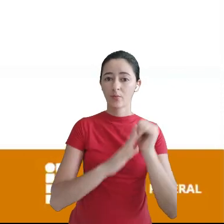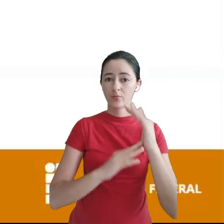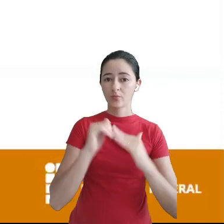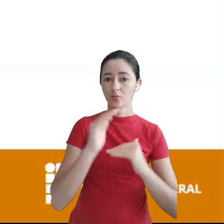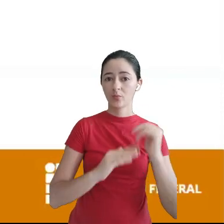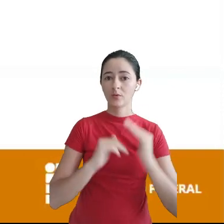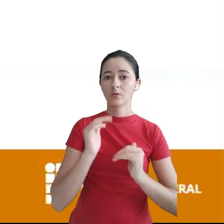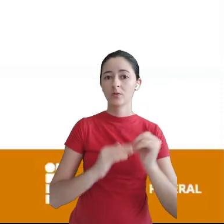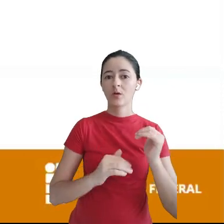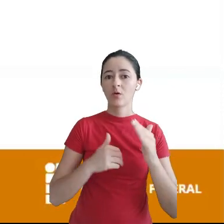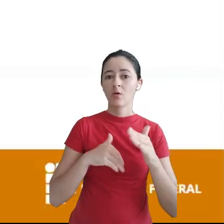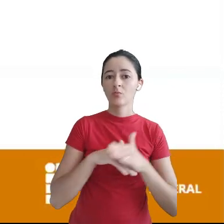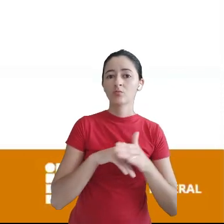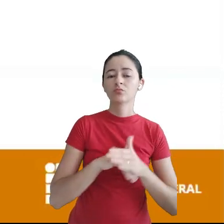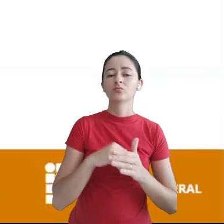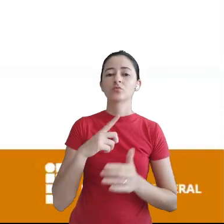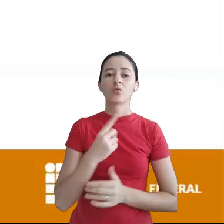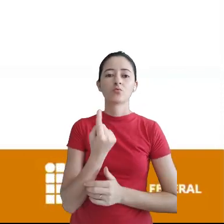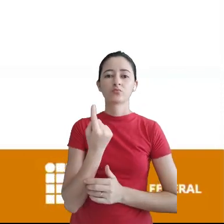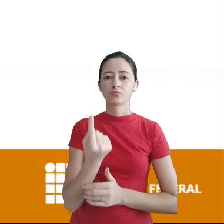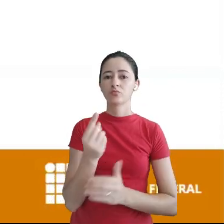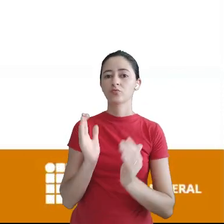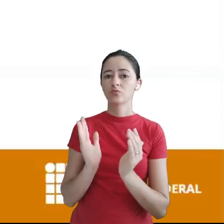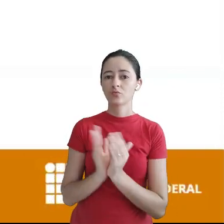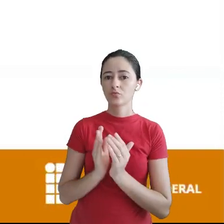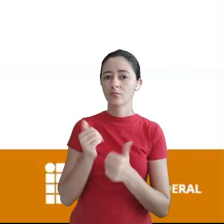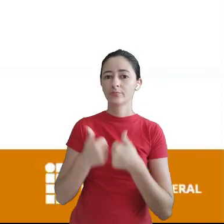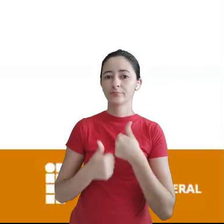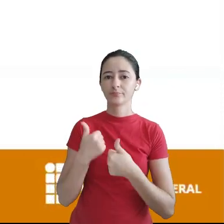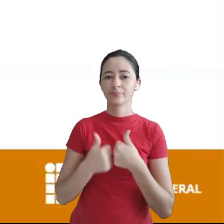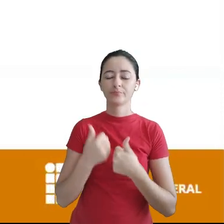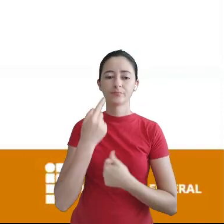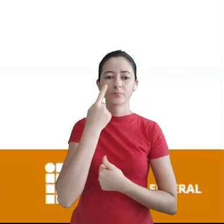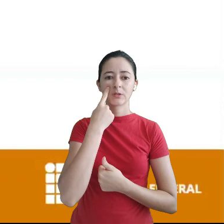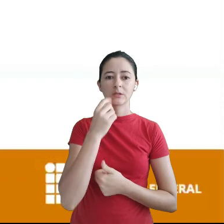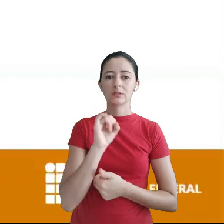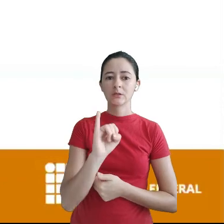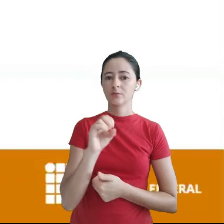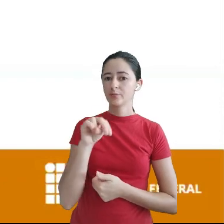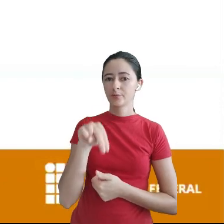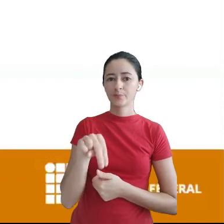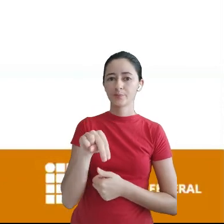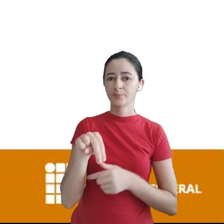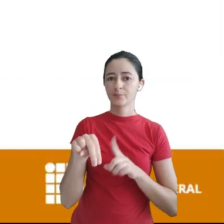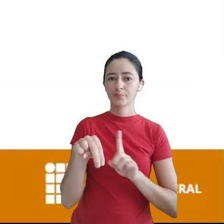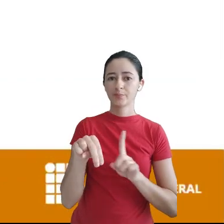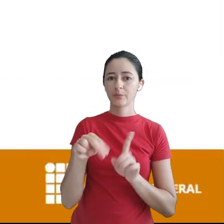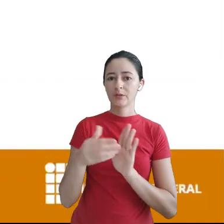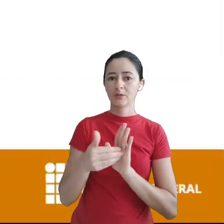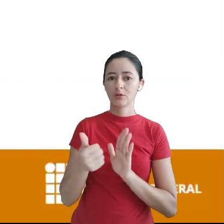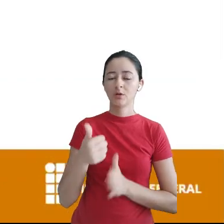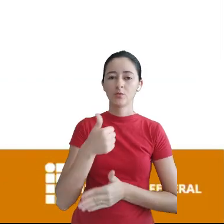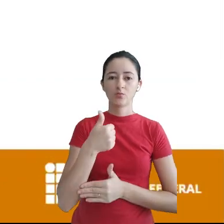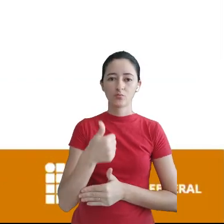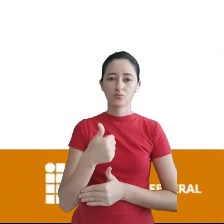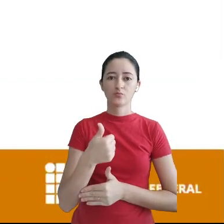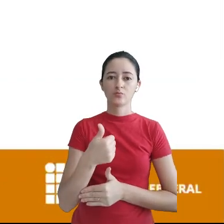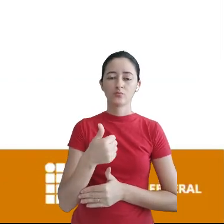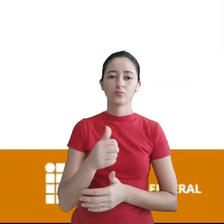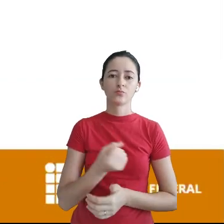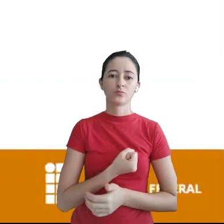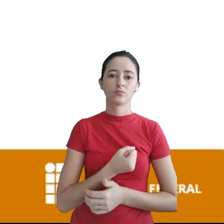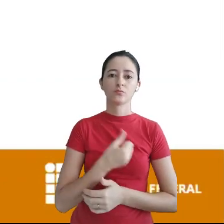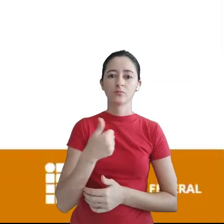um jogador... Estaria relacionado a somente um time aqui. Aqui, em vez de ser N, seria aqui